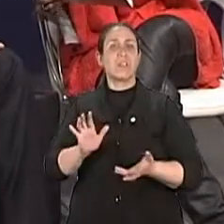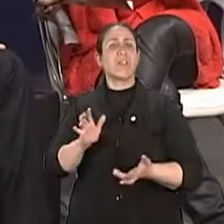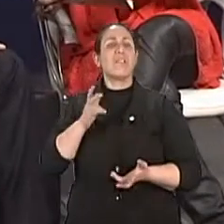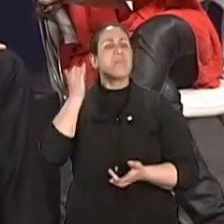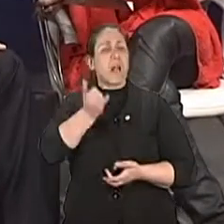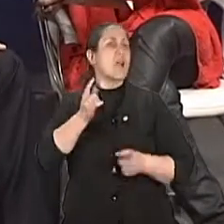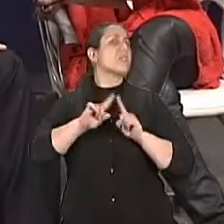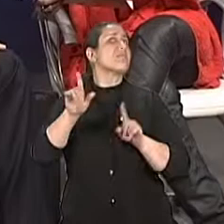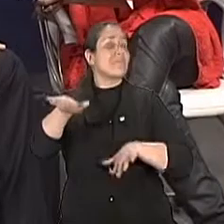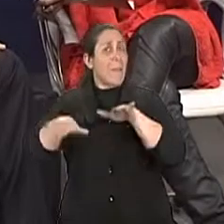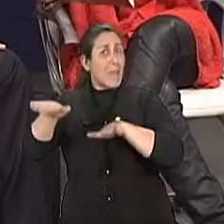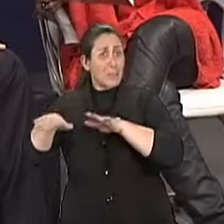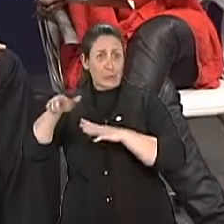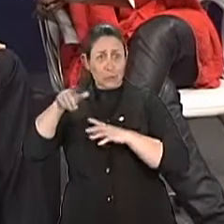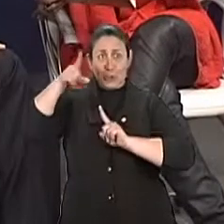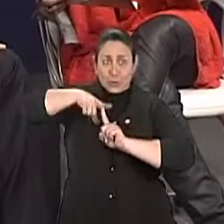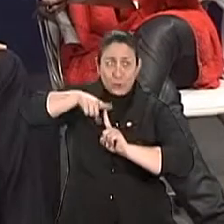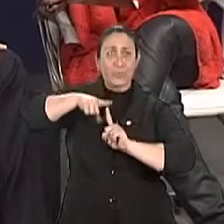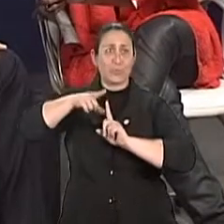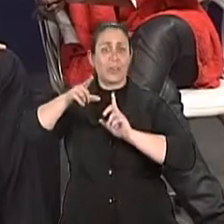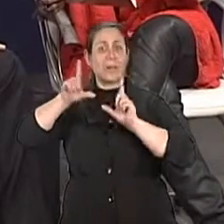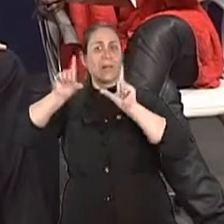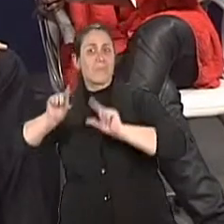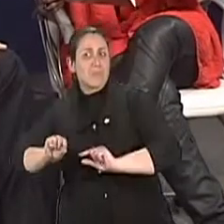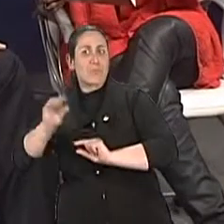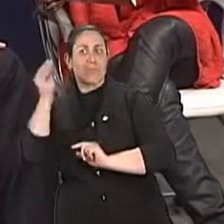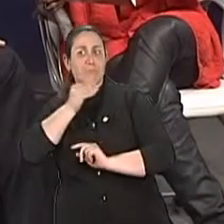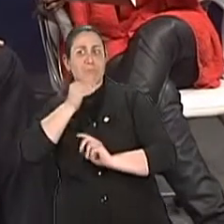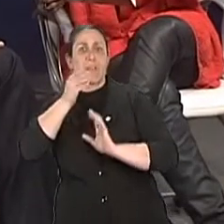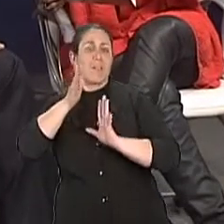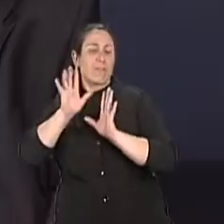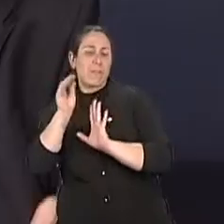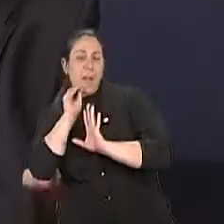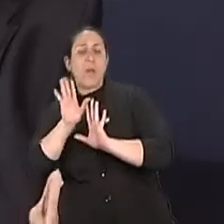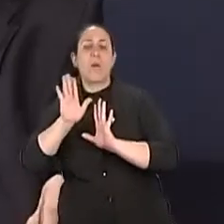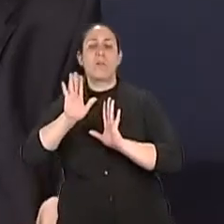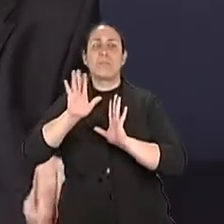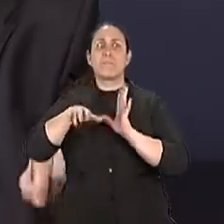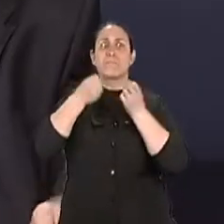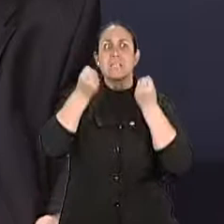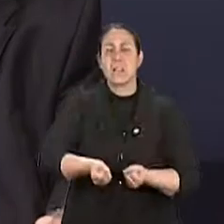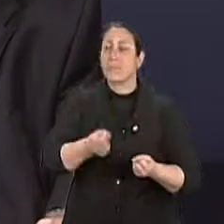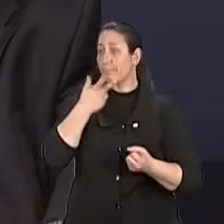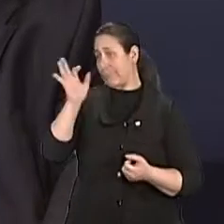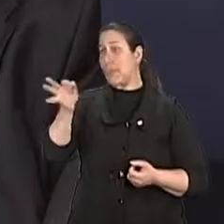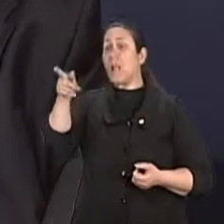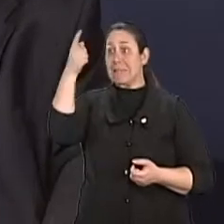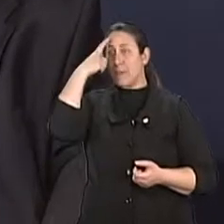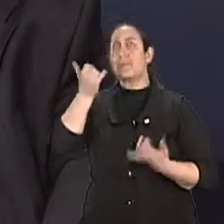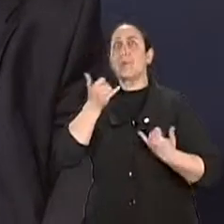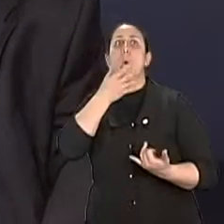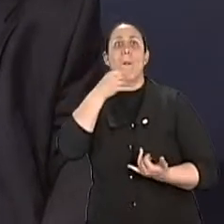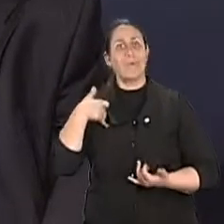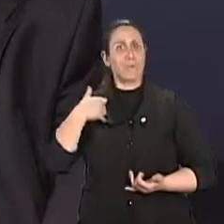da osteoporose é que vai mudar. Isso. Para quem se cuida e quem não se cuida. Porque hoje pode-se dizer que um homem que chega aos 90 anos,